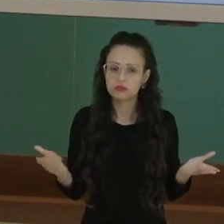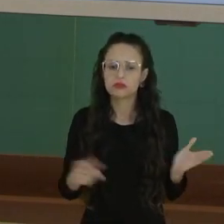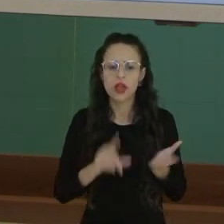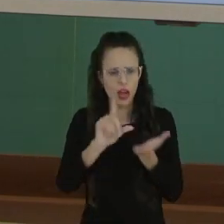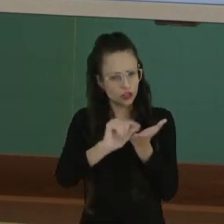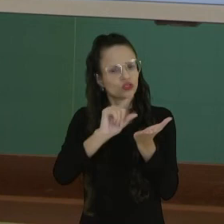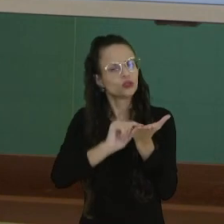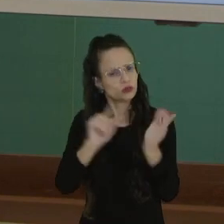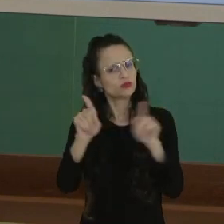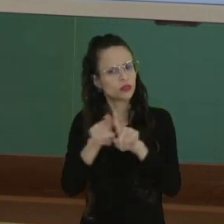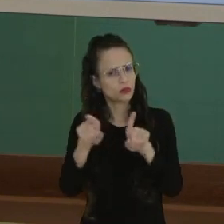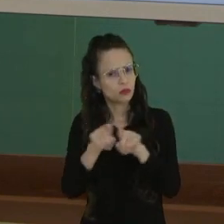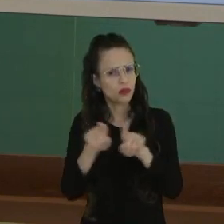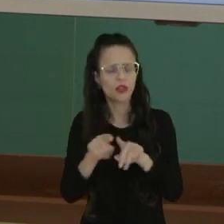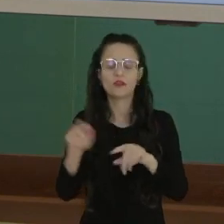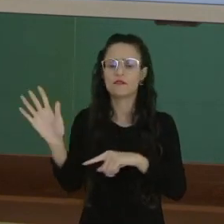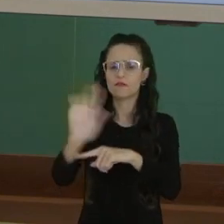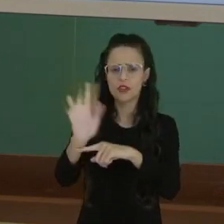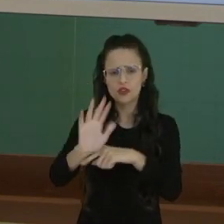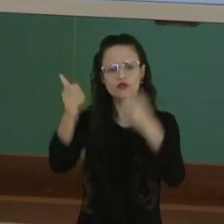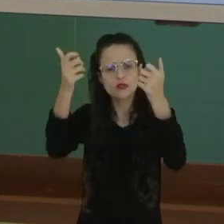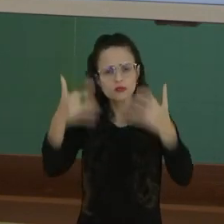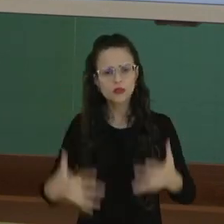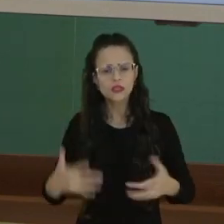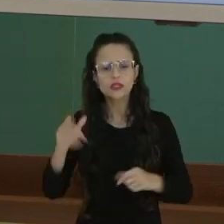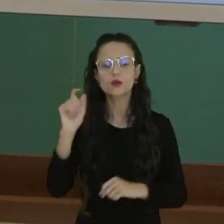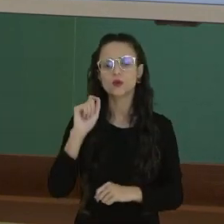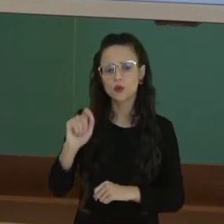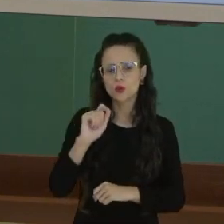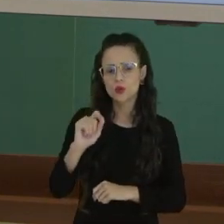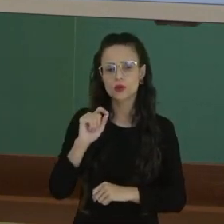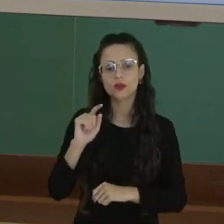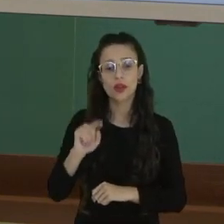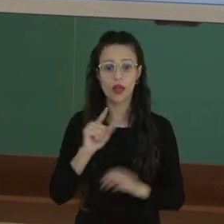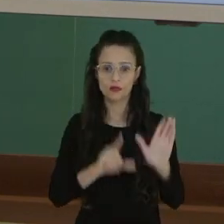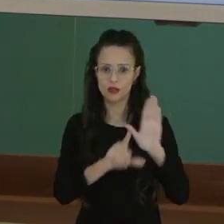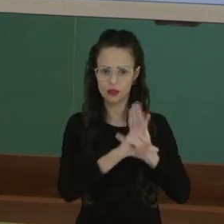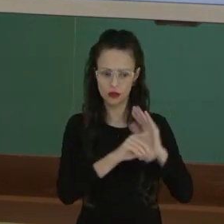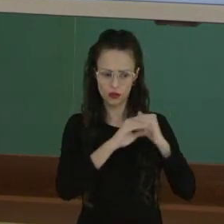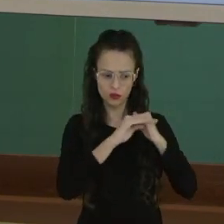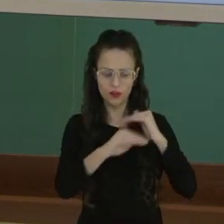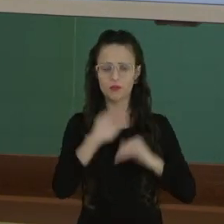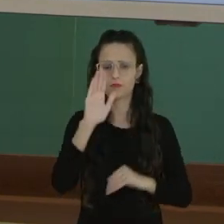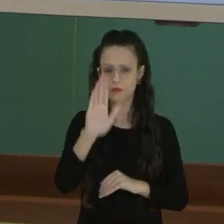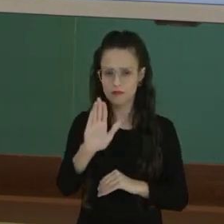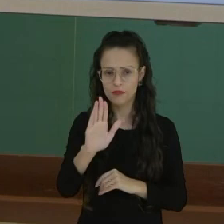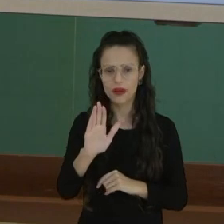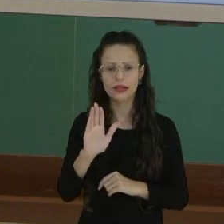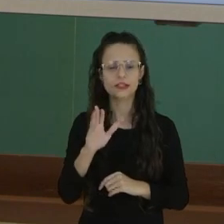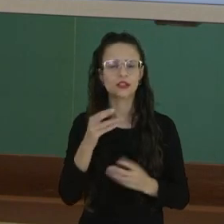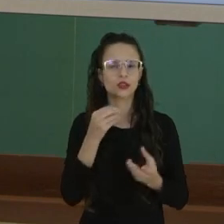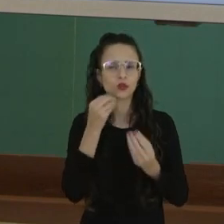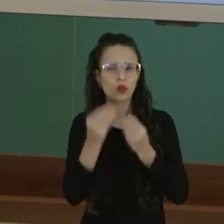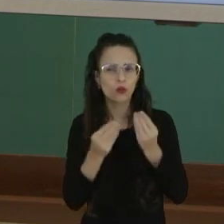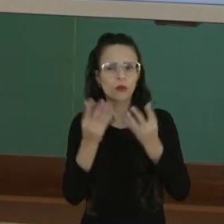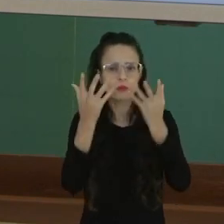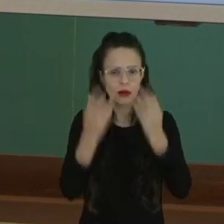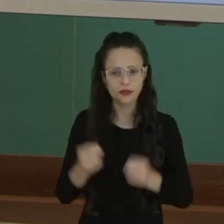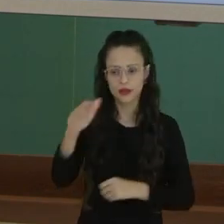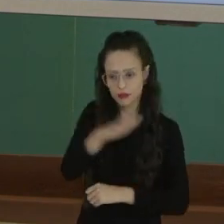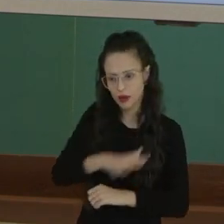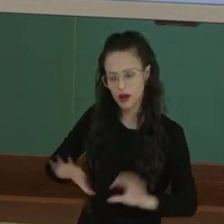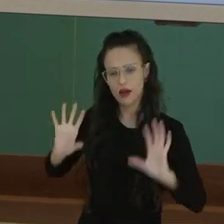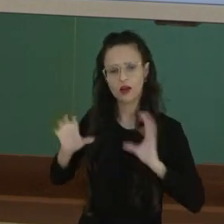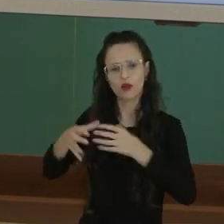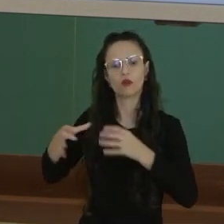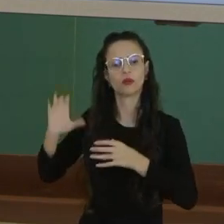artigos, inclusive, né, vídeos que mostram que essa lei está sendo conservada. Mas para você poder ser aceita pela comunidade